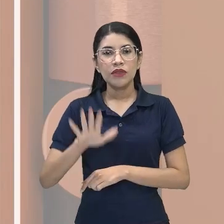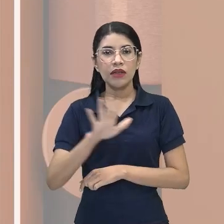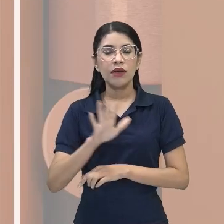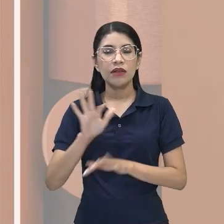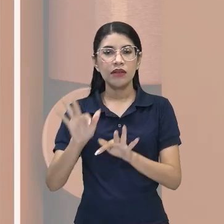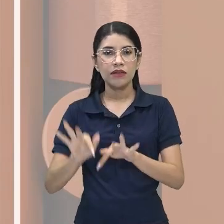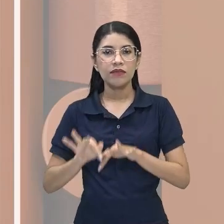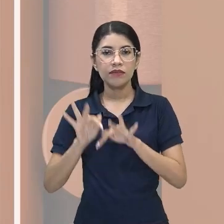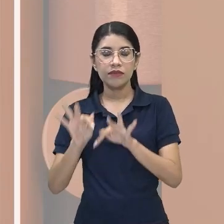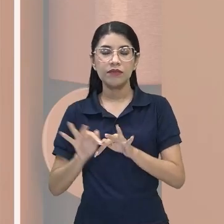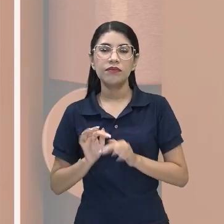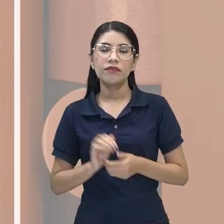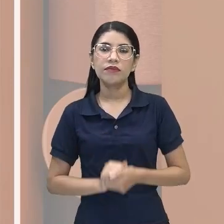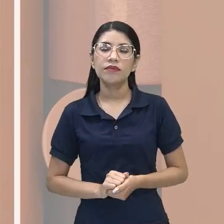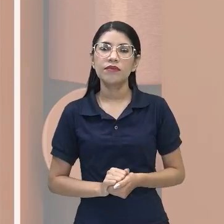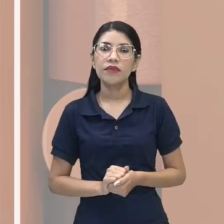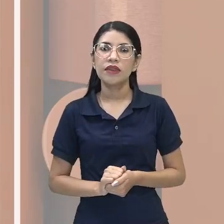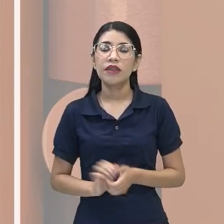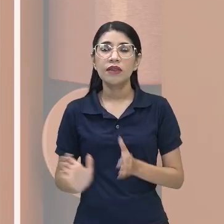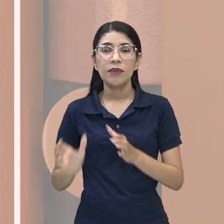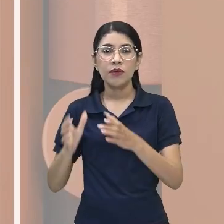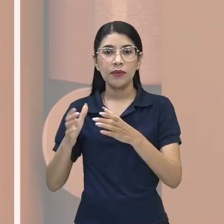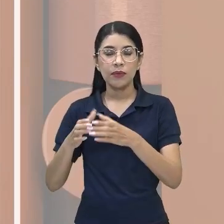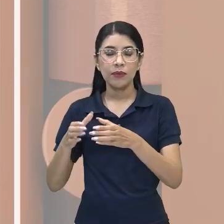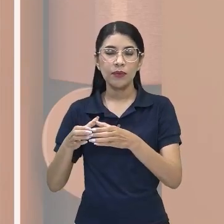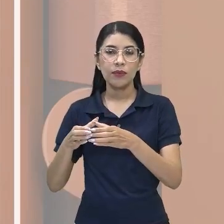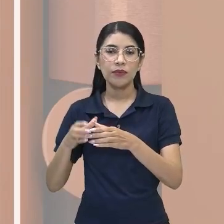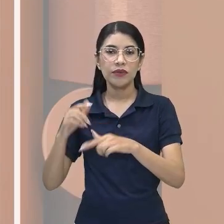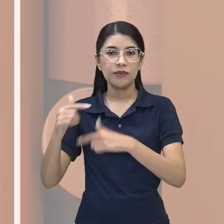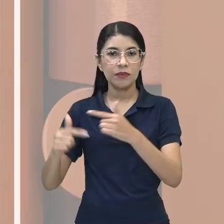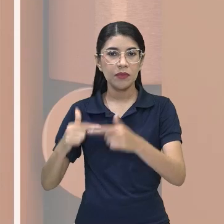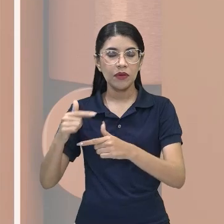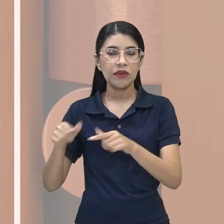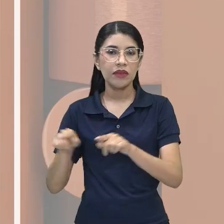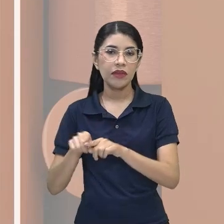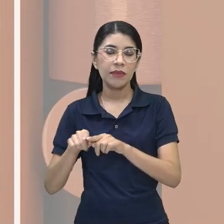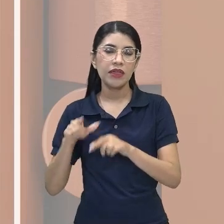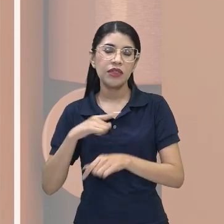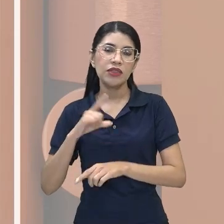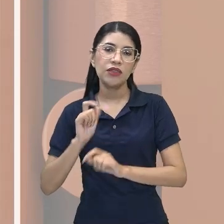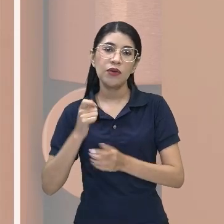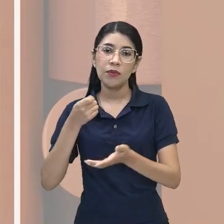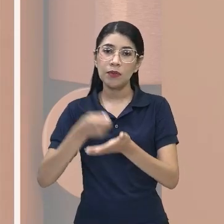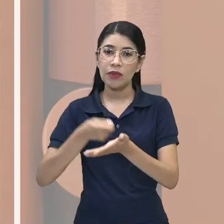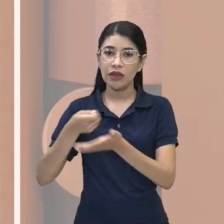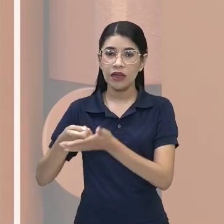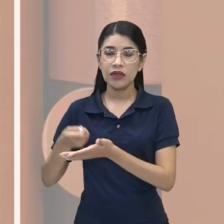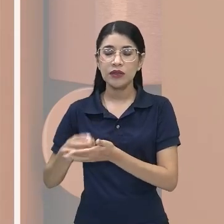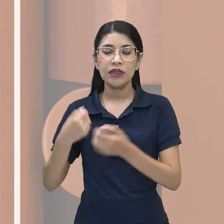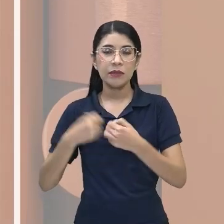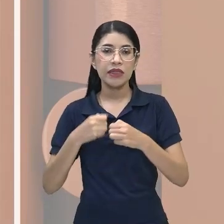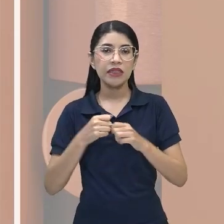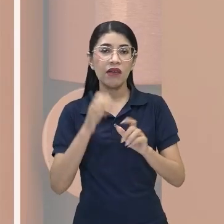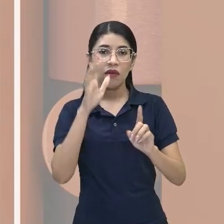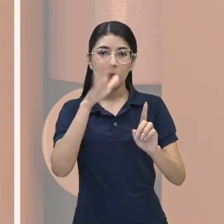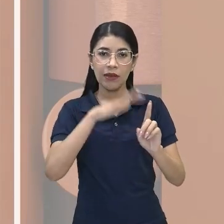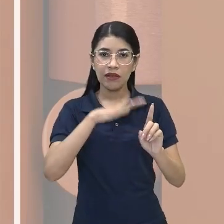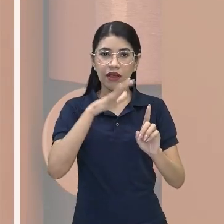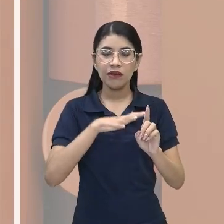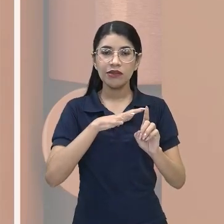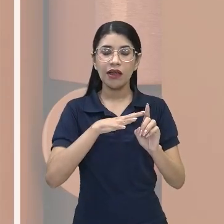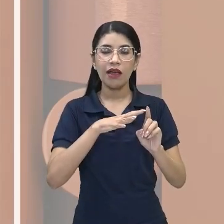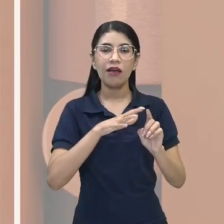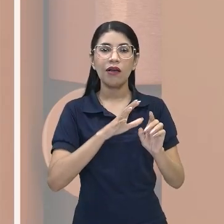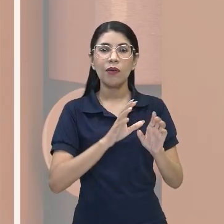em camponeses, eles tinham algumas obrigações e que tinham que prestar, inclusive, algumas homenagens aos seus senhores,